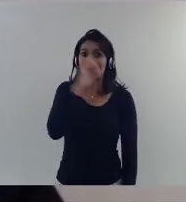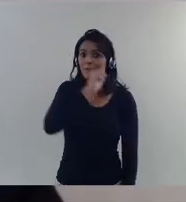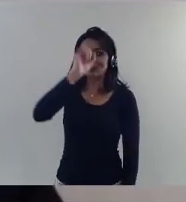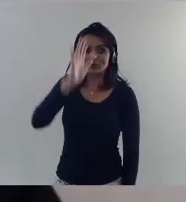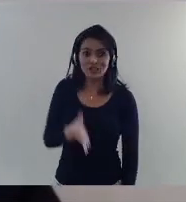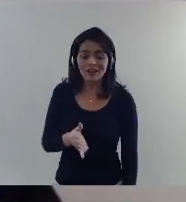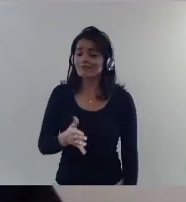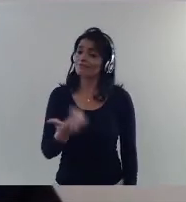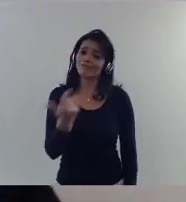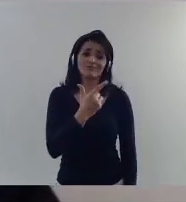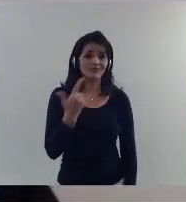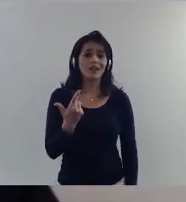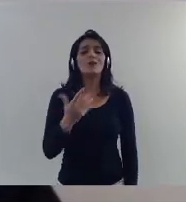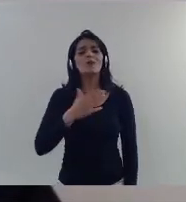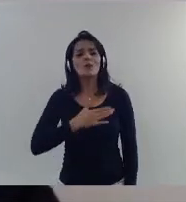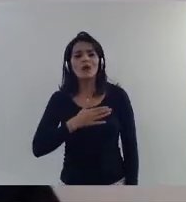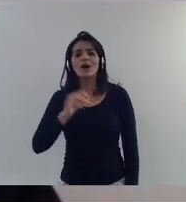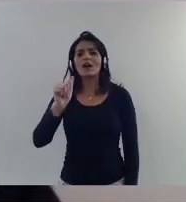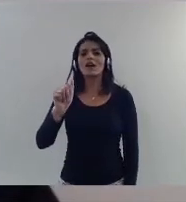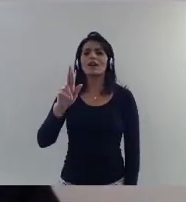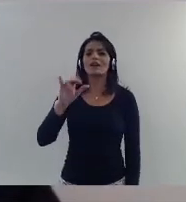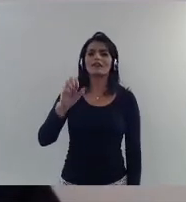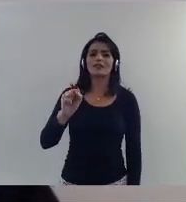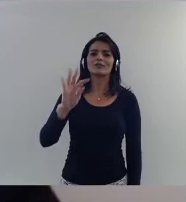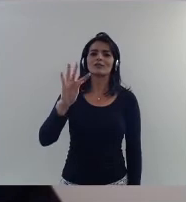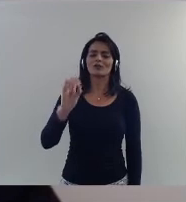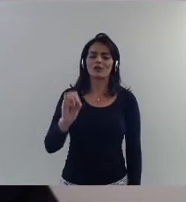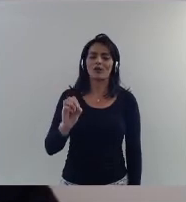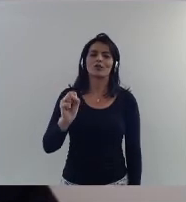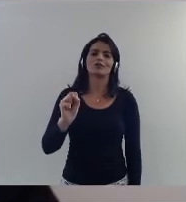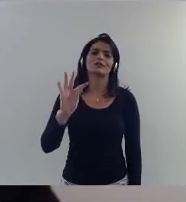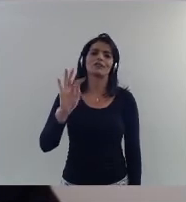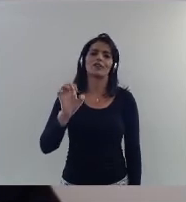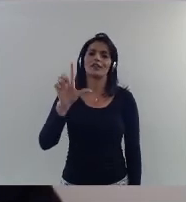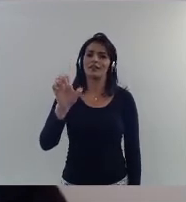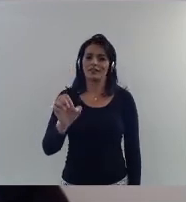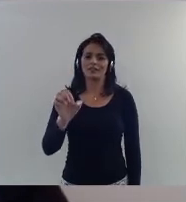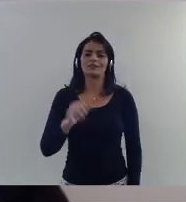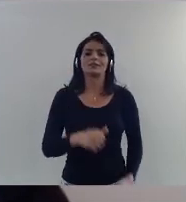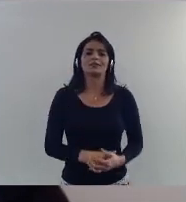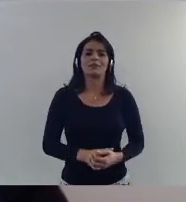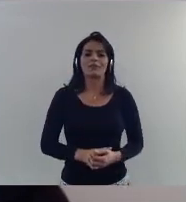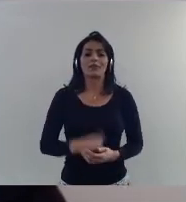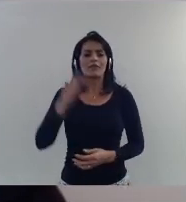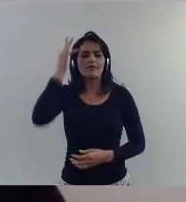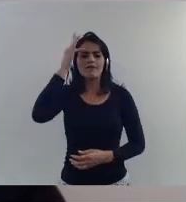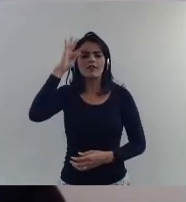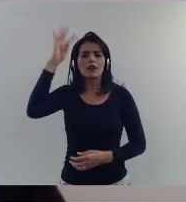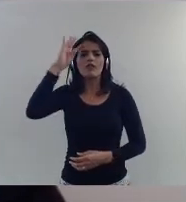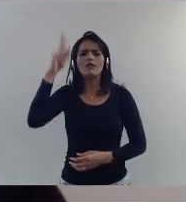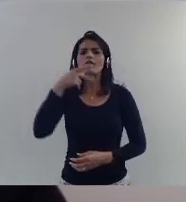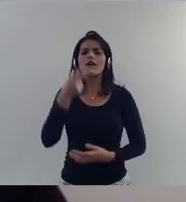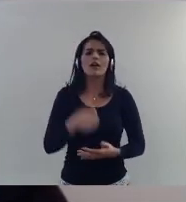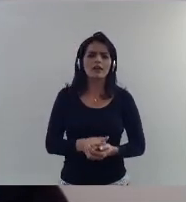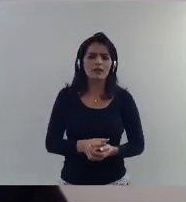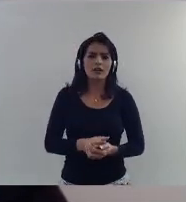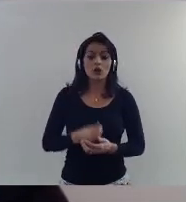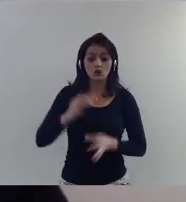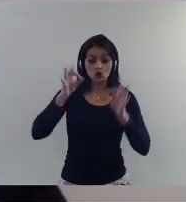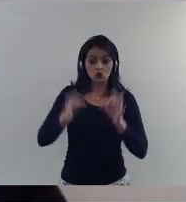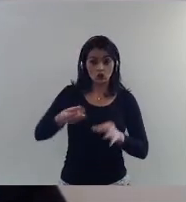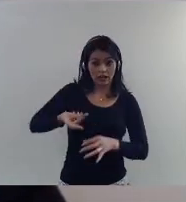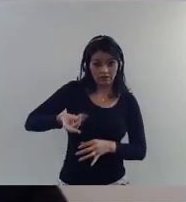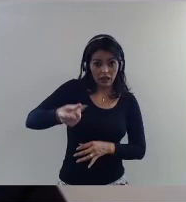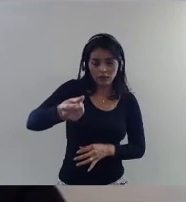Então, e eu gosto muito do Aristóteles, né? A gente sempre estudou filosofia também, que fala do justo meio termo. Então, quando a